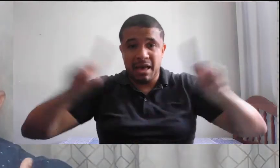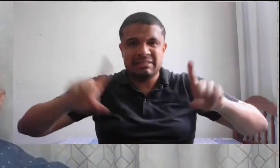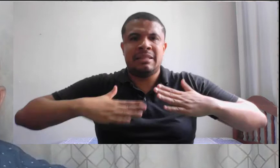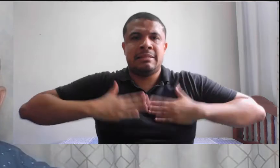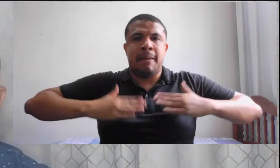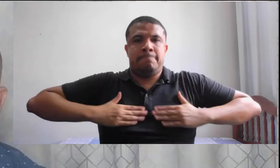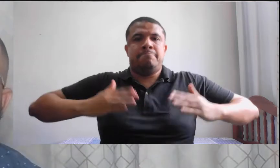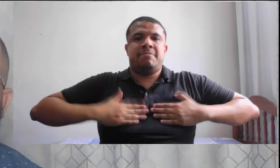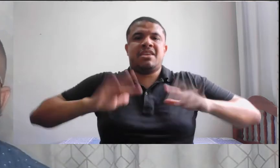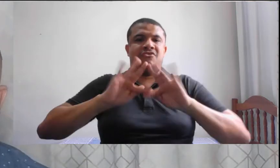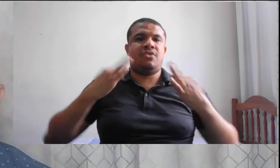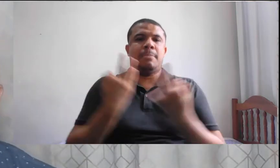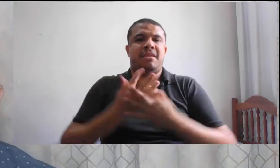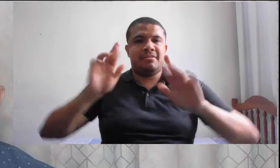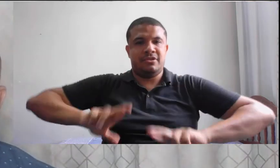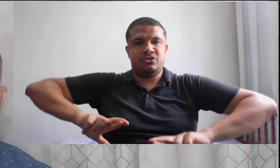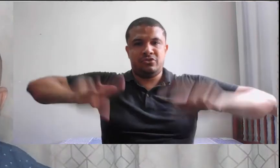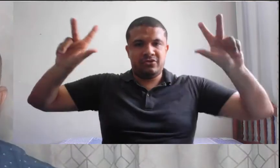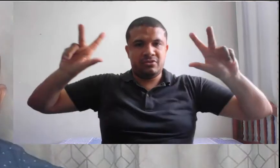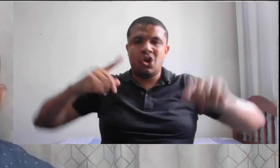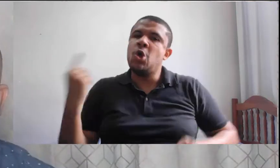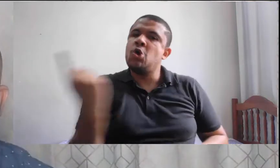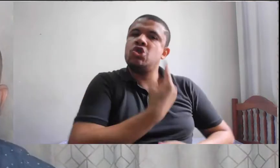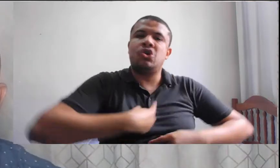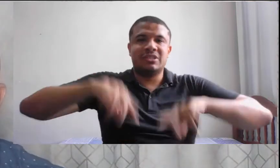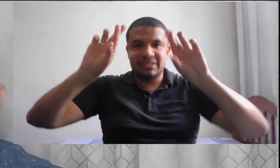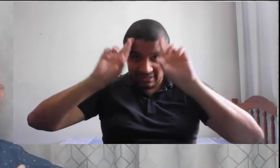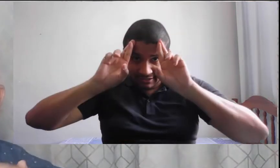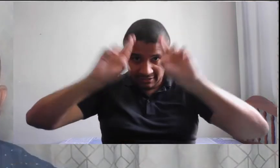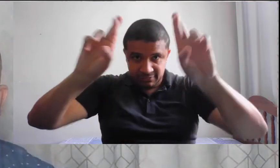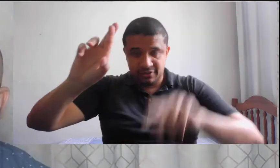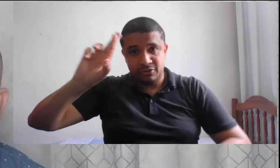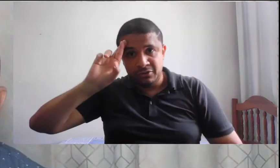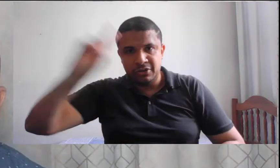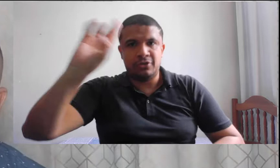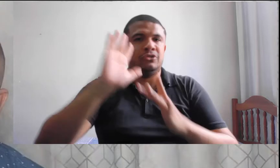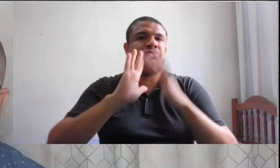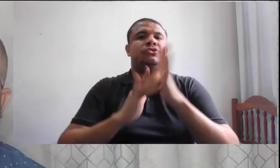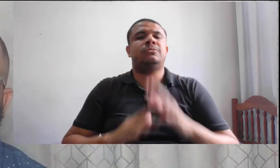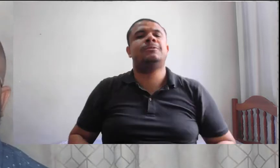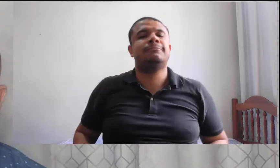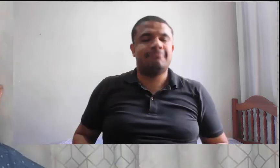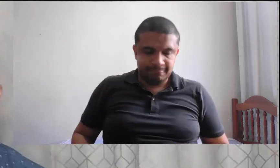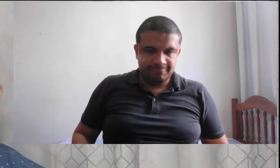Porém, em minha casa não. Nós serviremos ao Senhor.